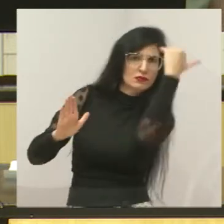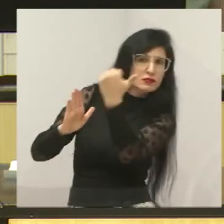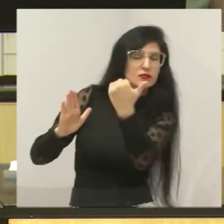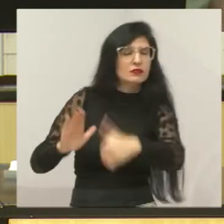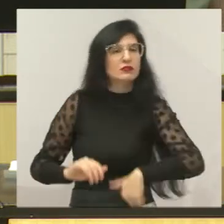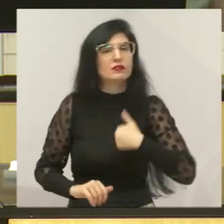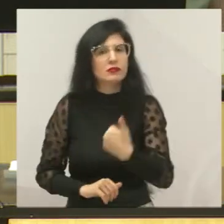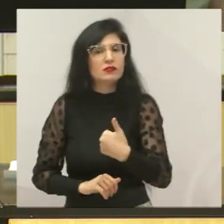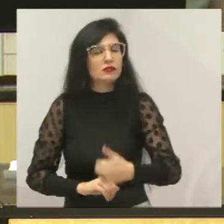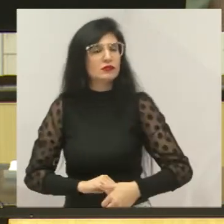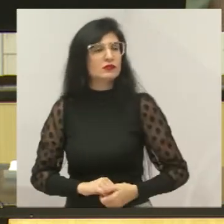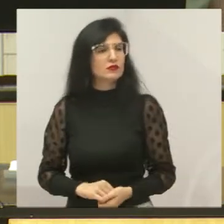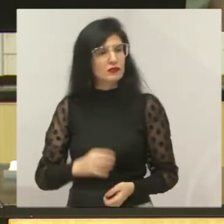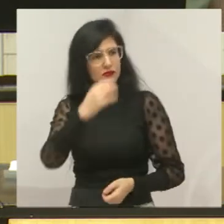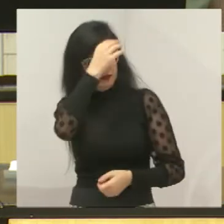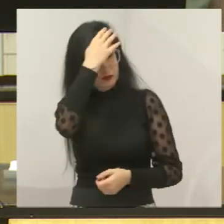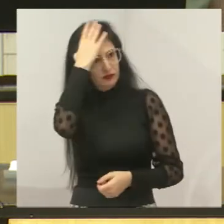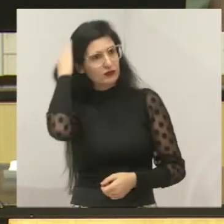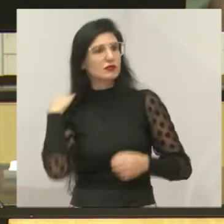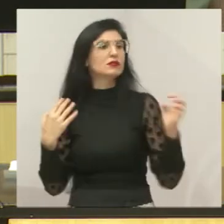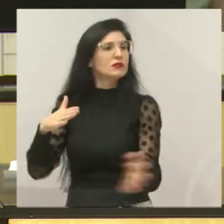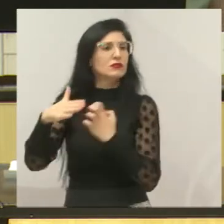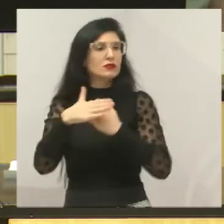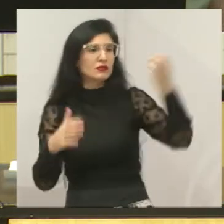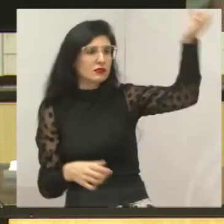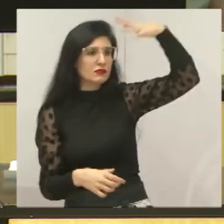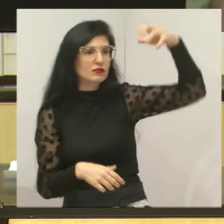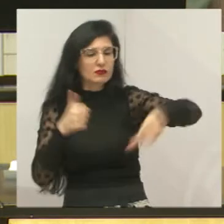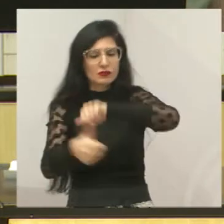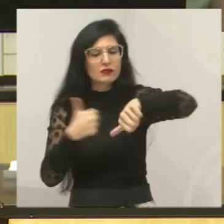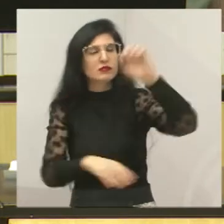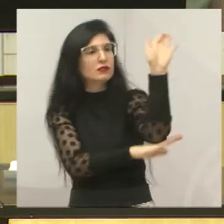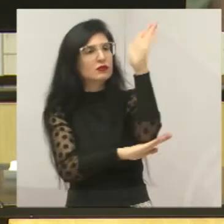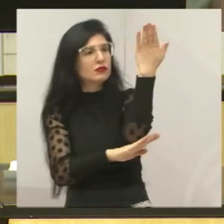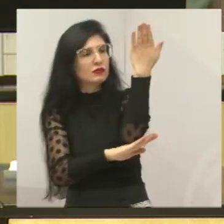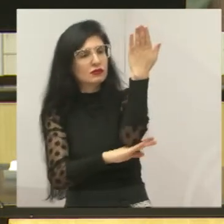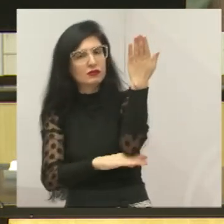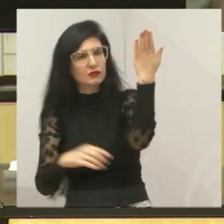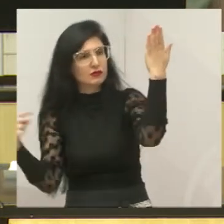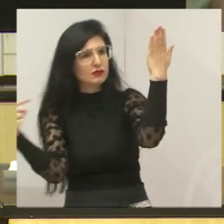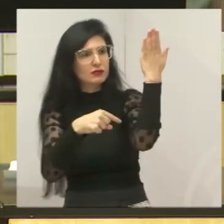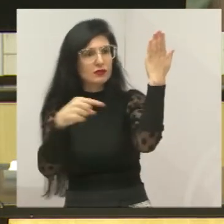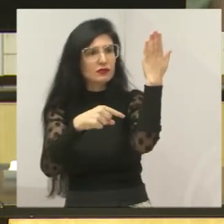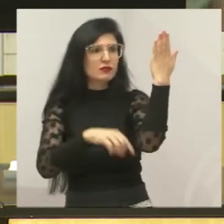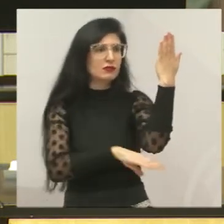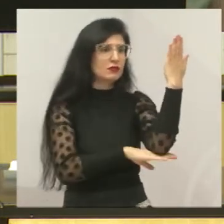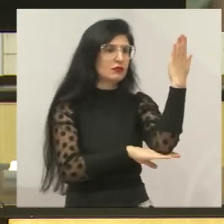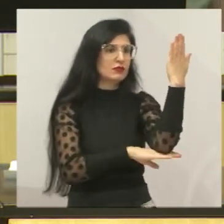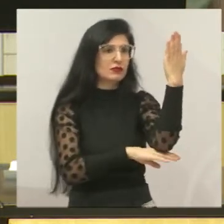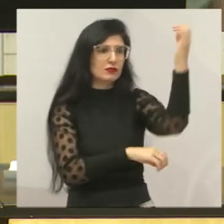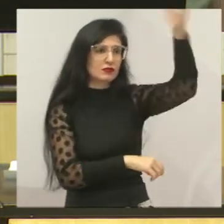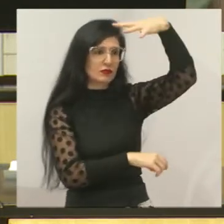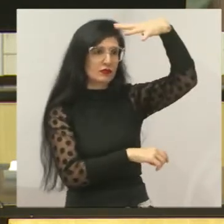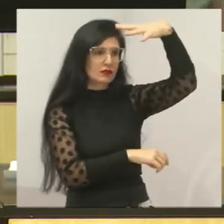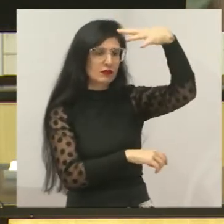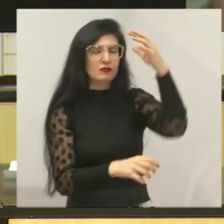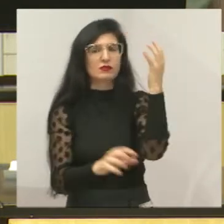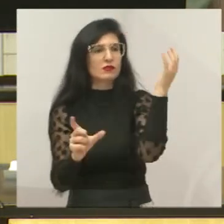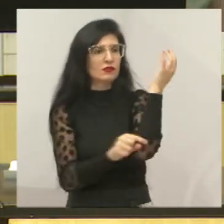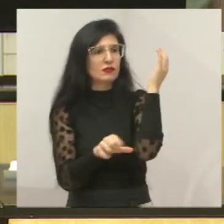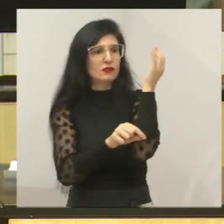formalidades regimentais, seja oficiada a IDP solicitando a troca de pós de madeira que se encontra com cupins na Estrada dos Paturis, em frente ao